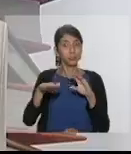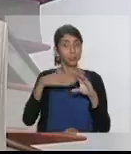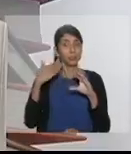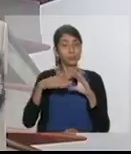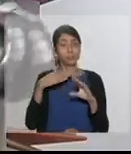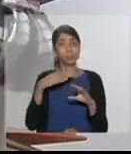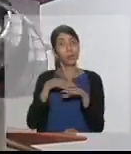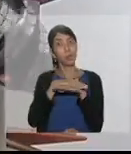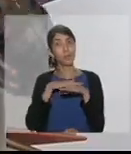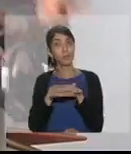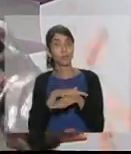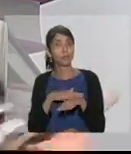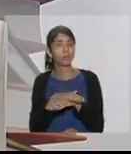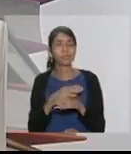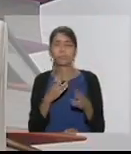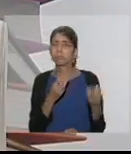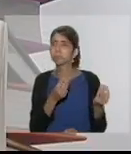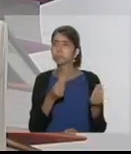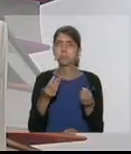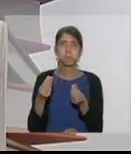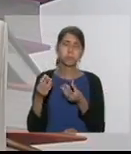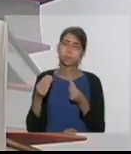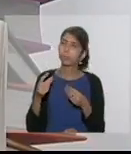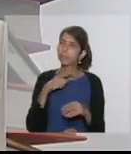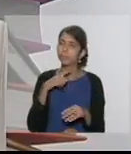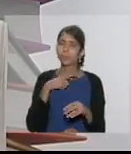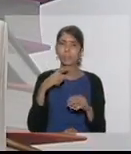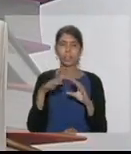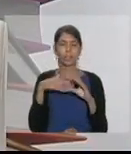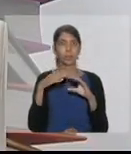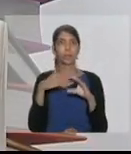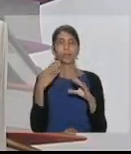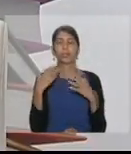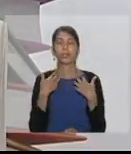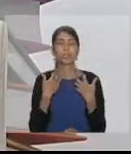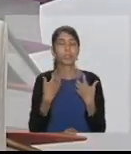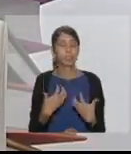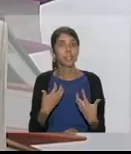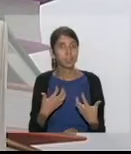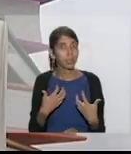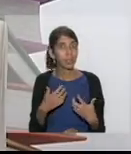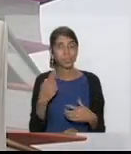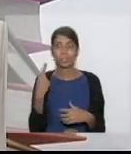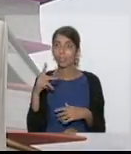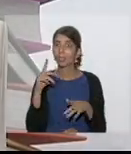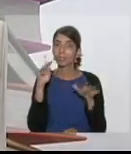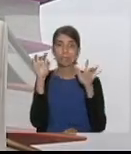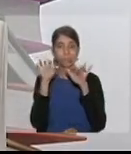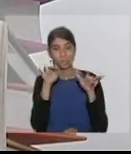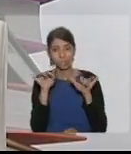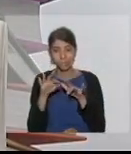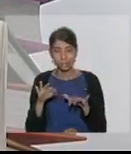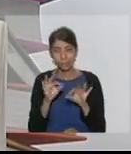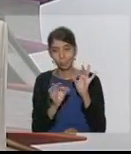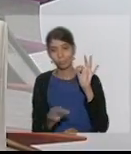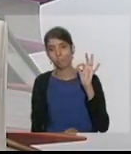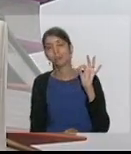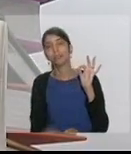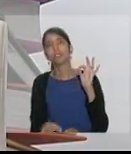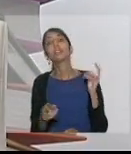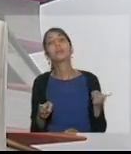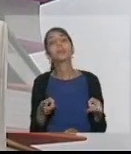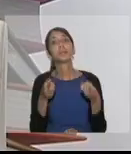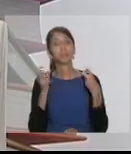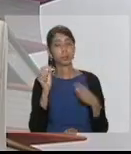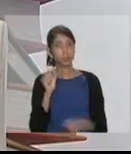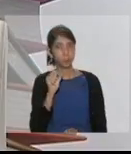Então, assim, são testemunhos, aquelas e-mails que você fala, meu Deus, eu estou cansada só por ele escrever esse e-mail todo. Então, o que eu observo é o